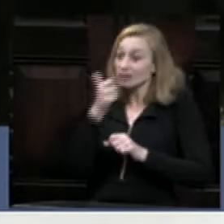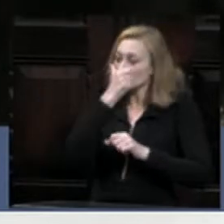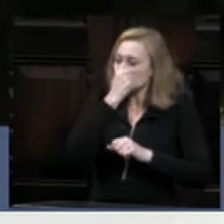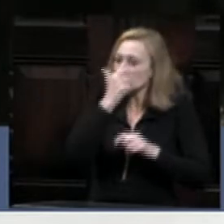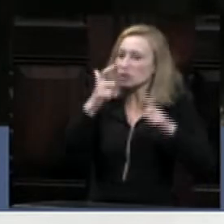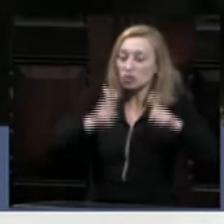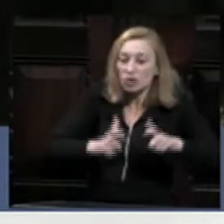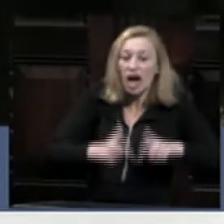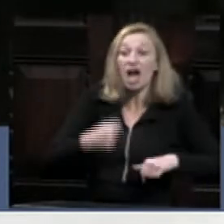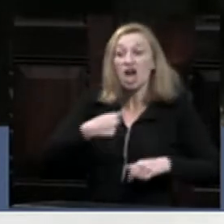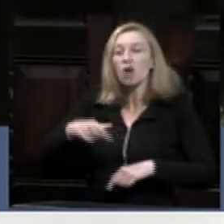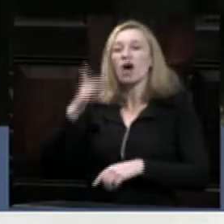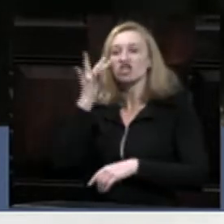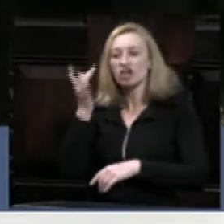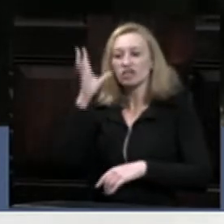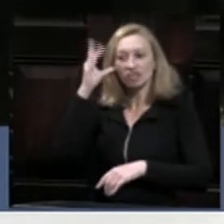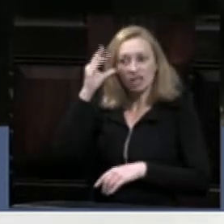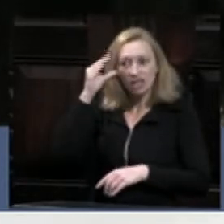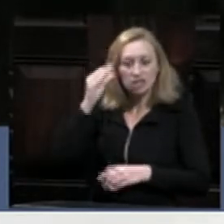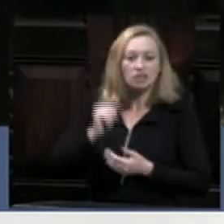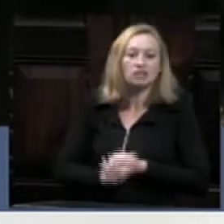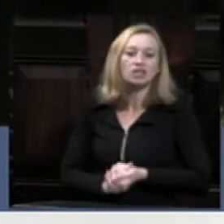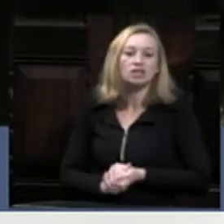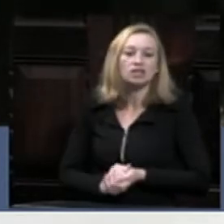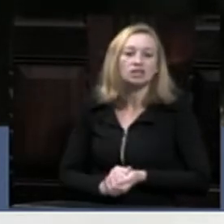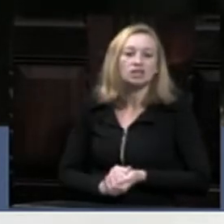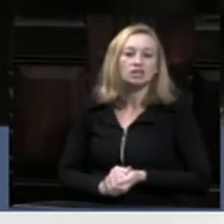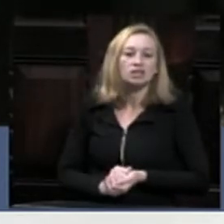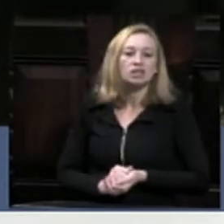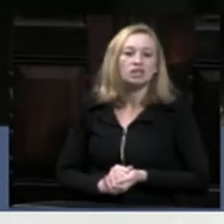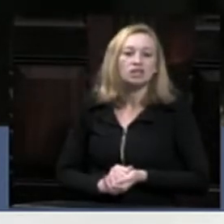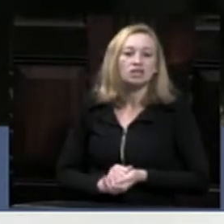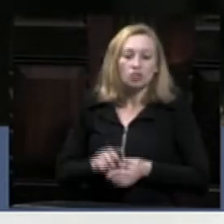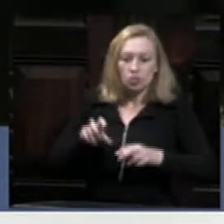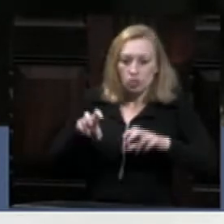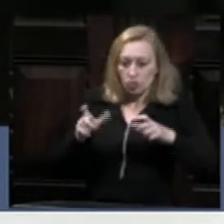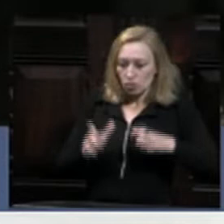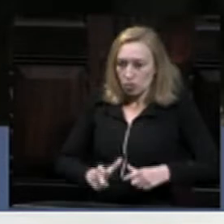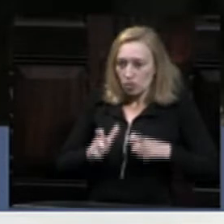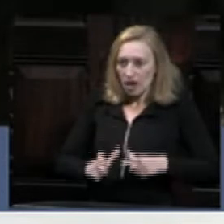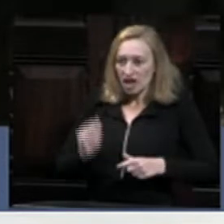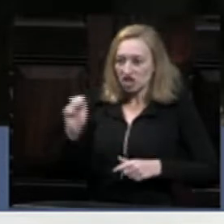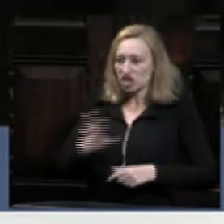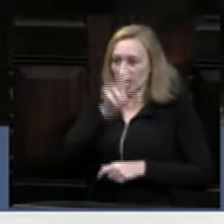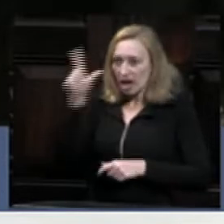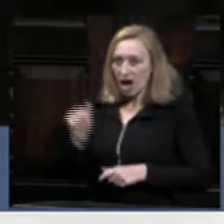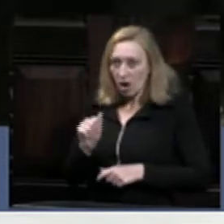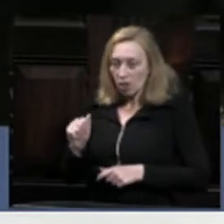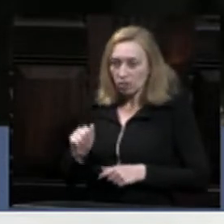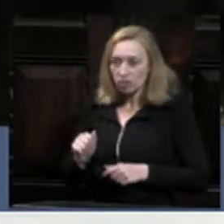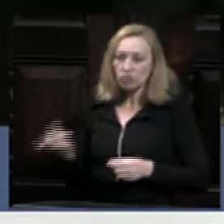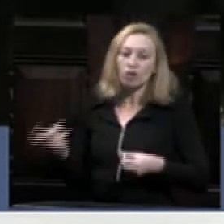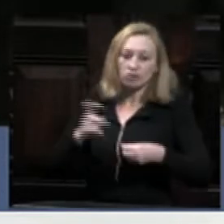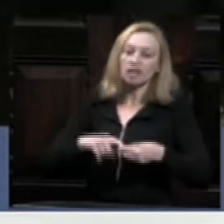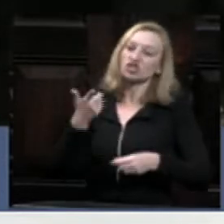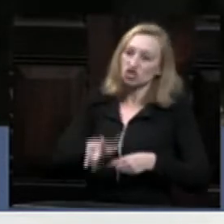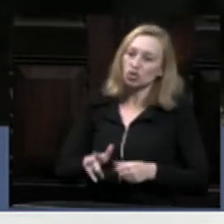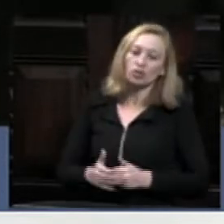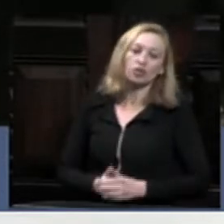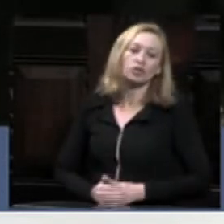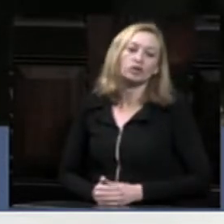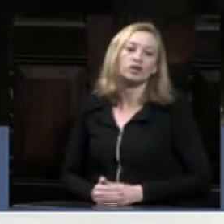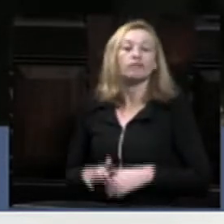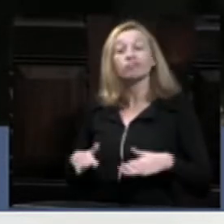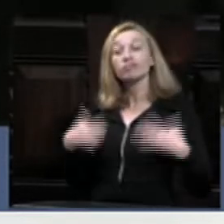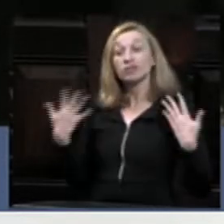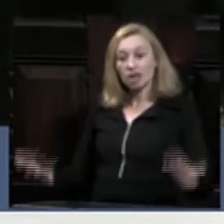achava interessante que a geral voltasse. Então, em